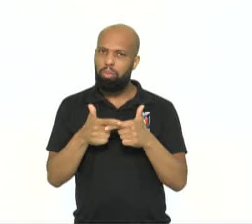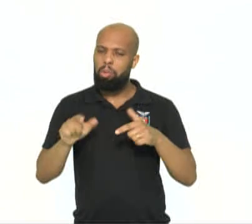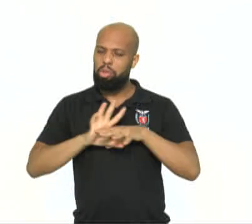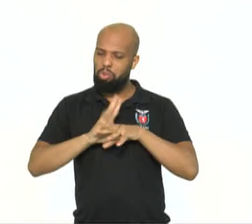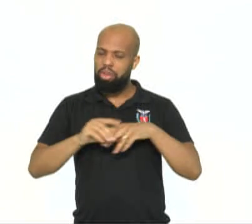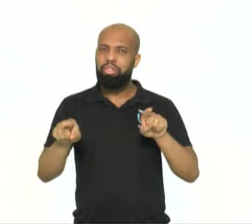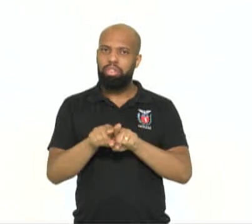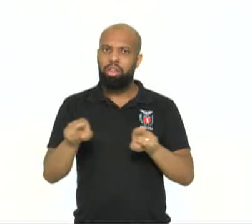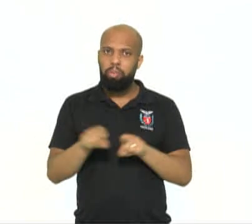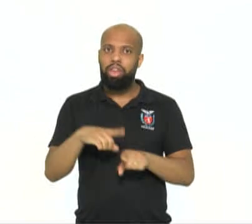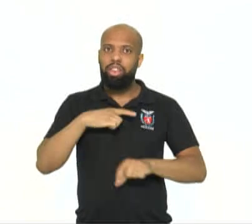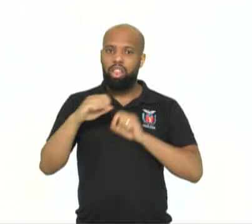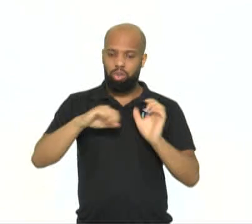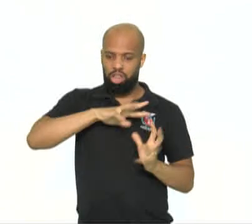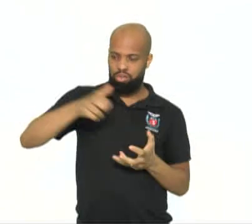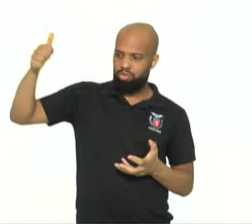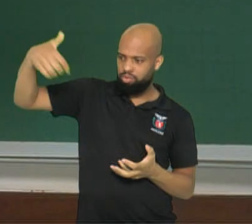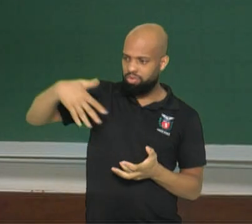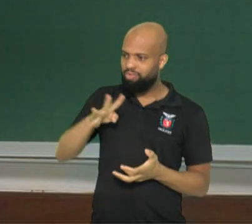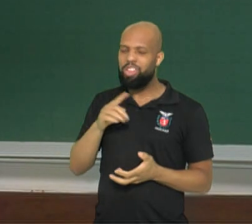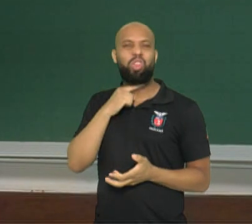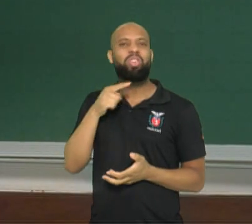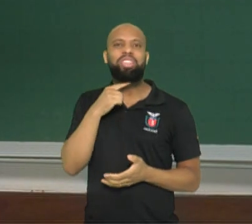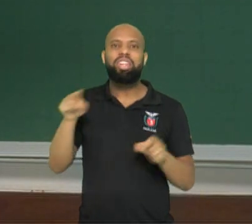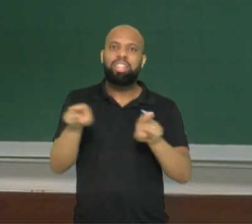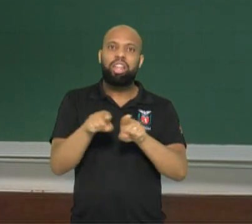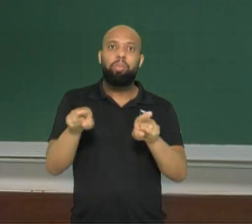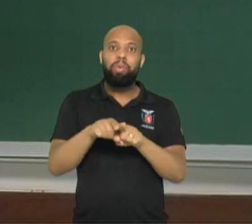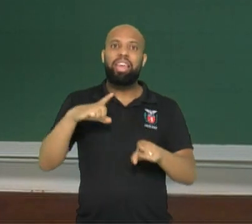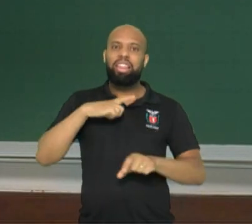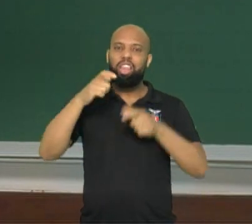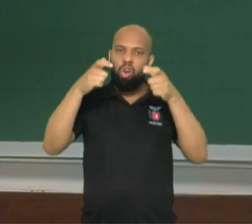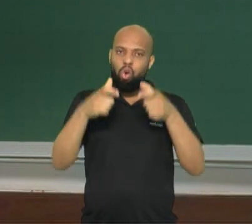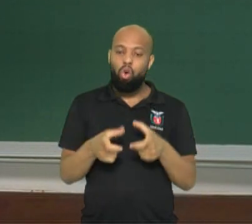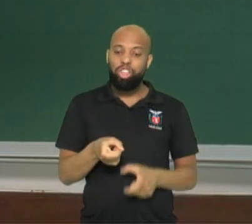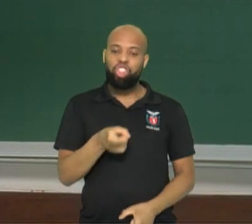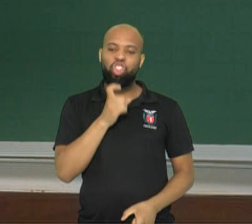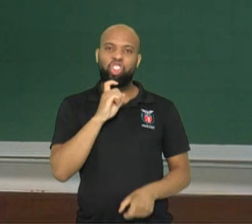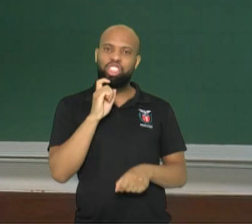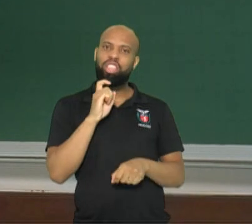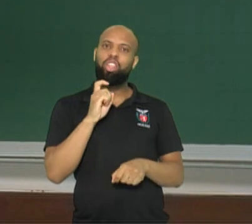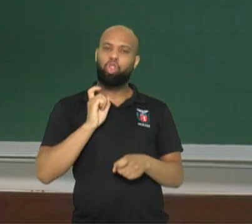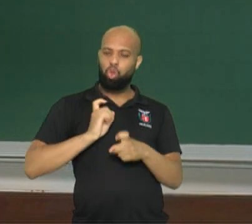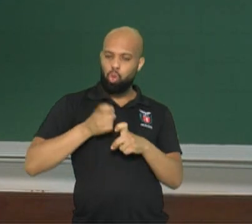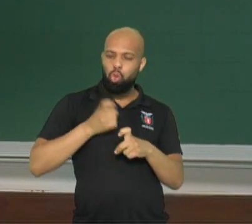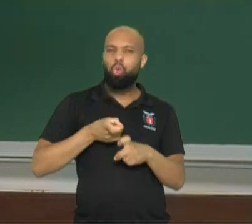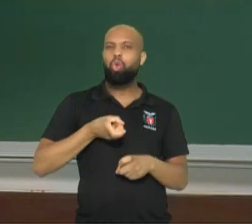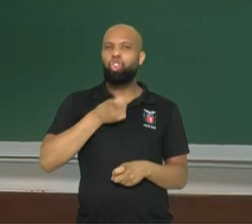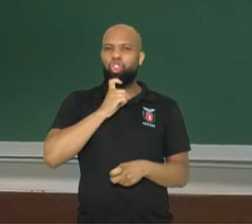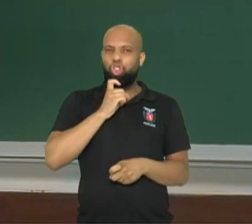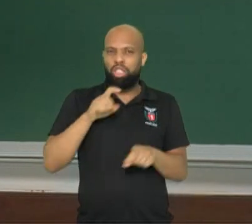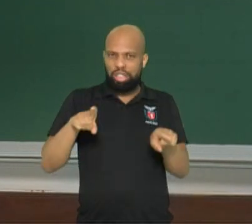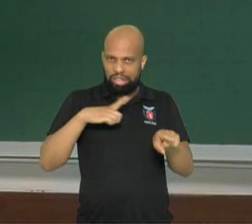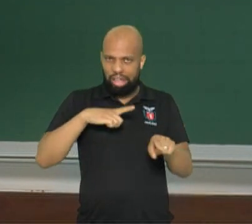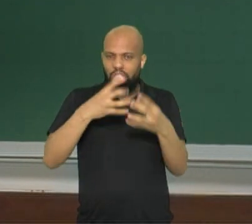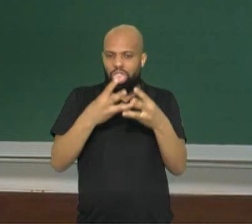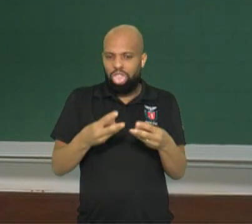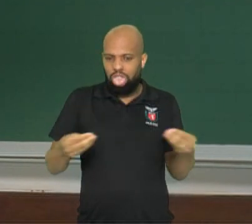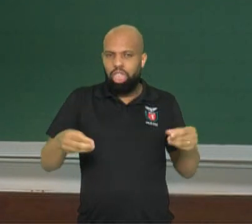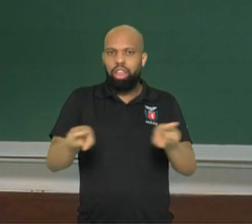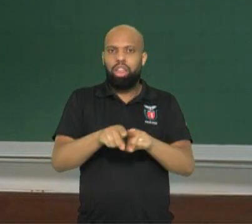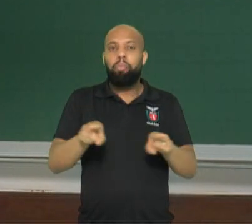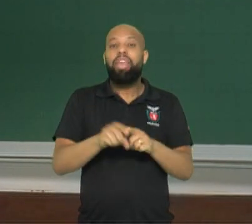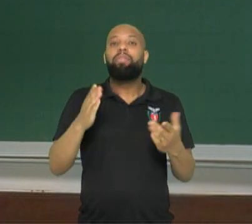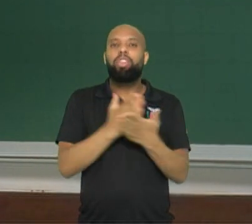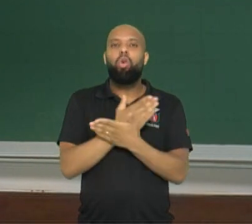as consequências que estão atreladas a isso, né? Desde o derretimento de geleiras, aumento de níveis dos oceanos, extinção de várias espécies, a